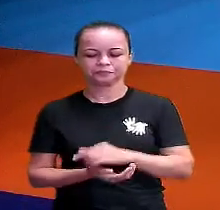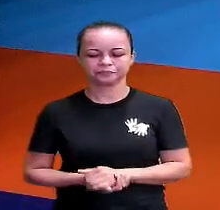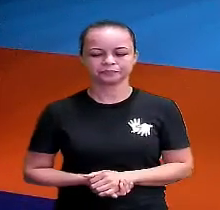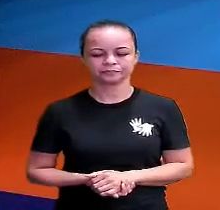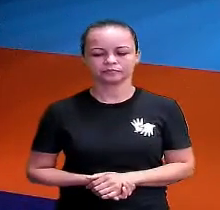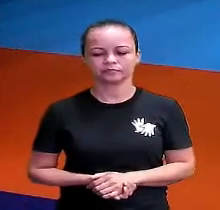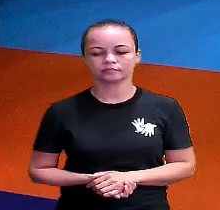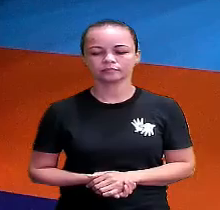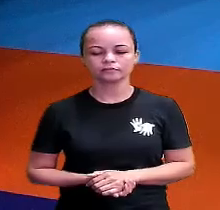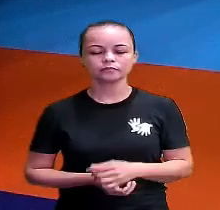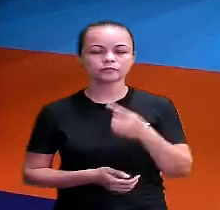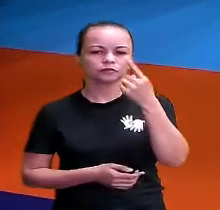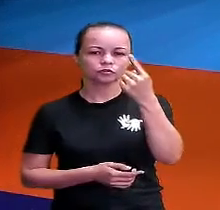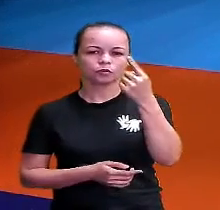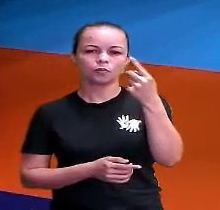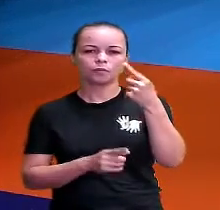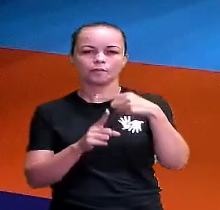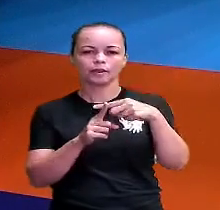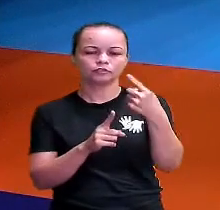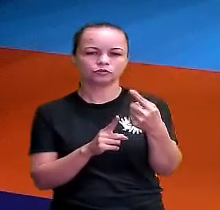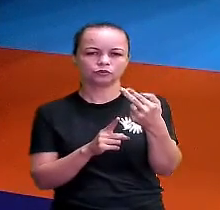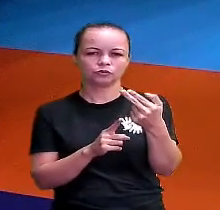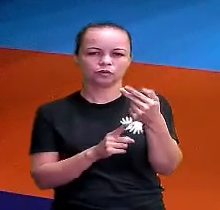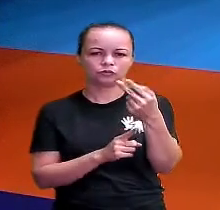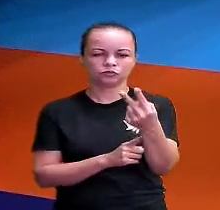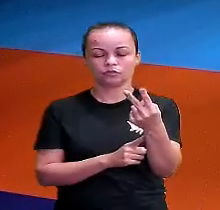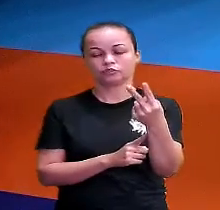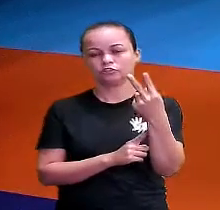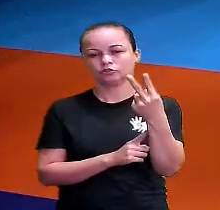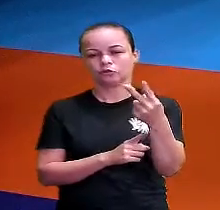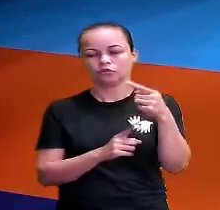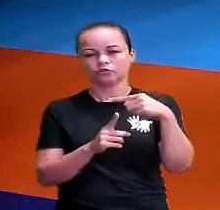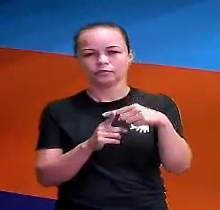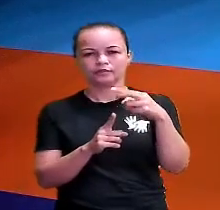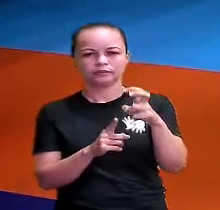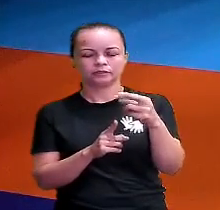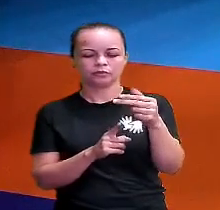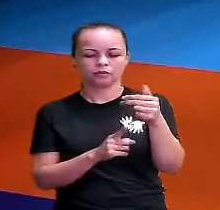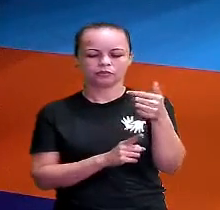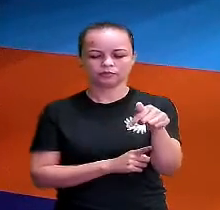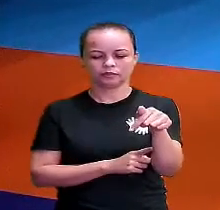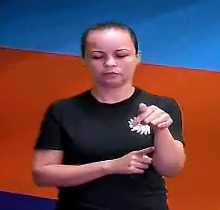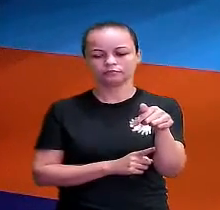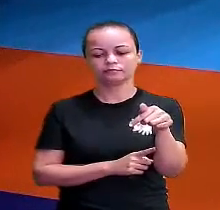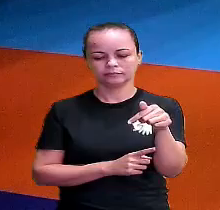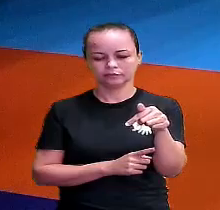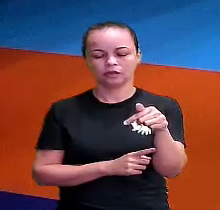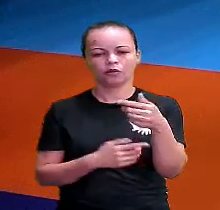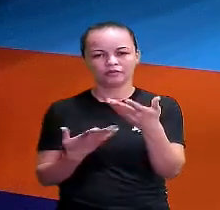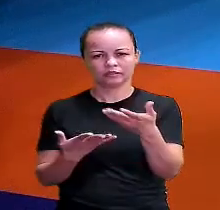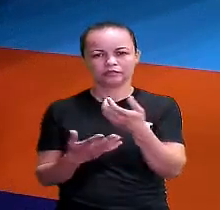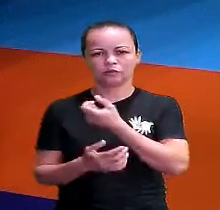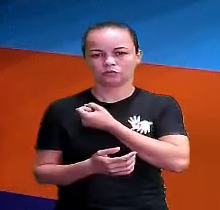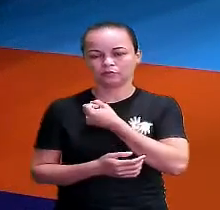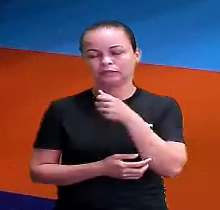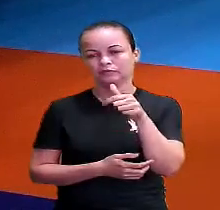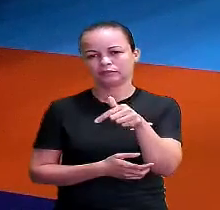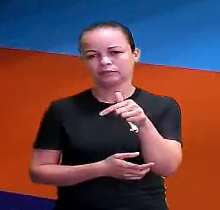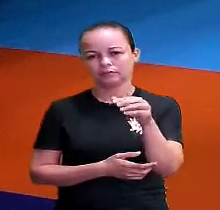Então, ó, 1 mais 1, 2. 2 mais 5, 7, tá certo? Então, aqui, ó, vai dar